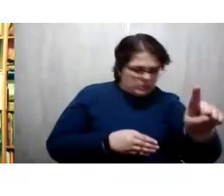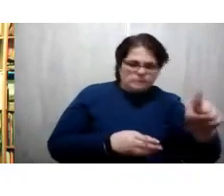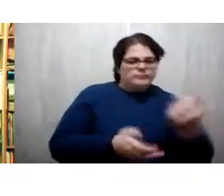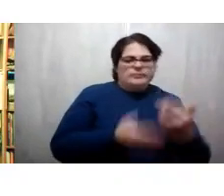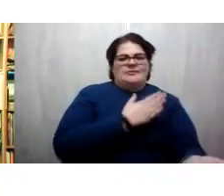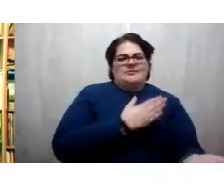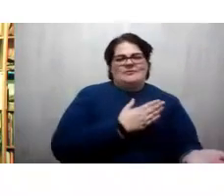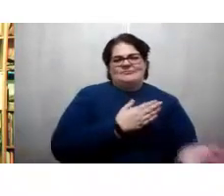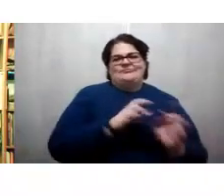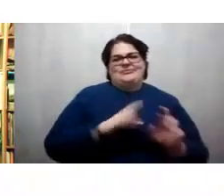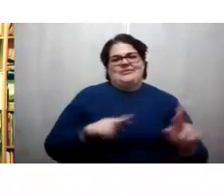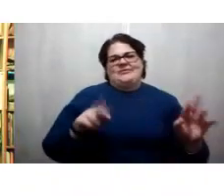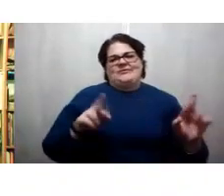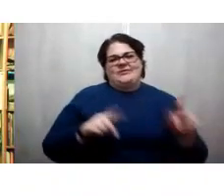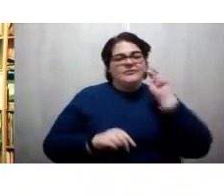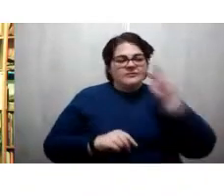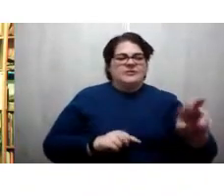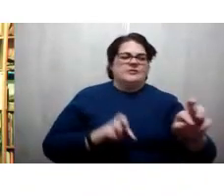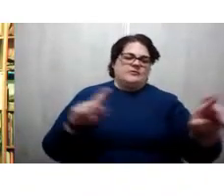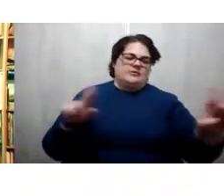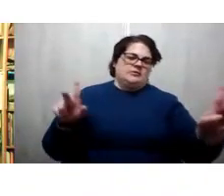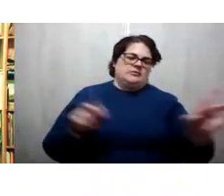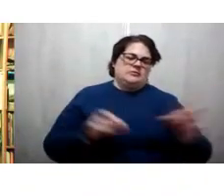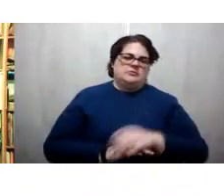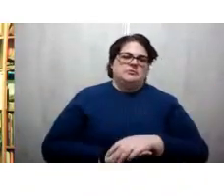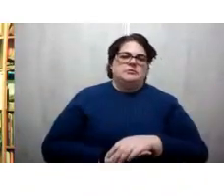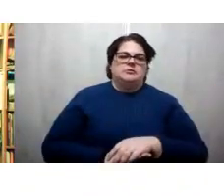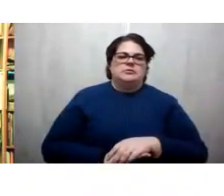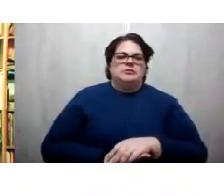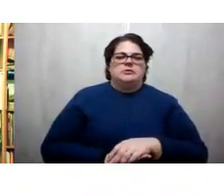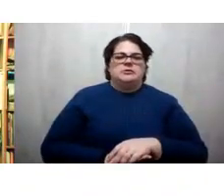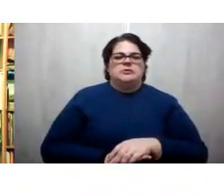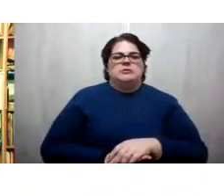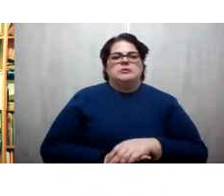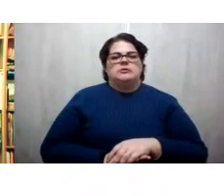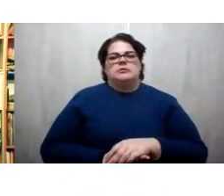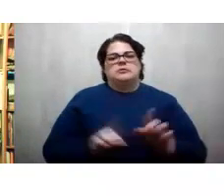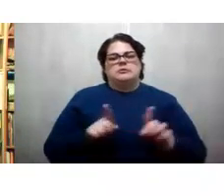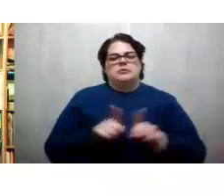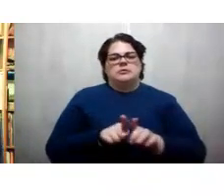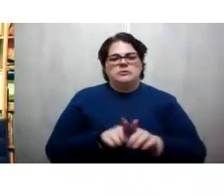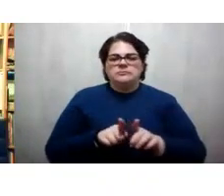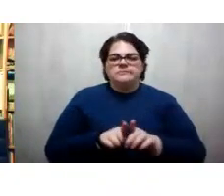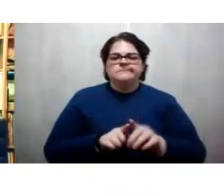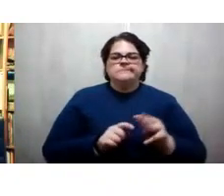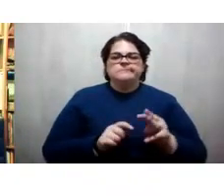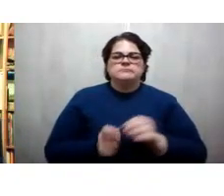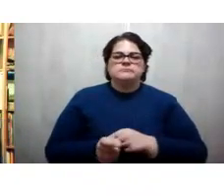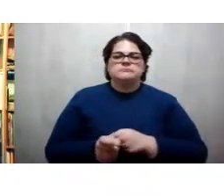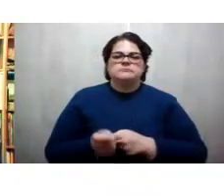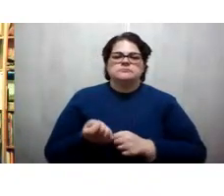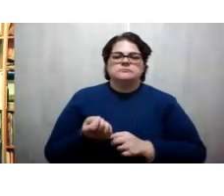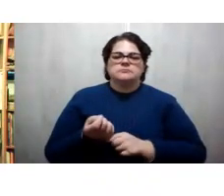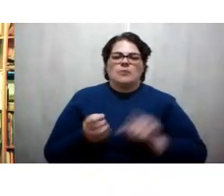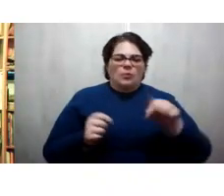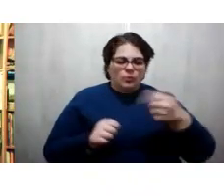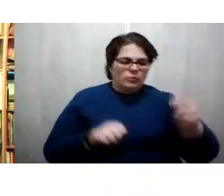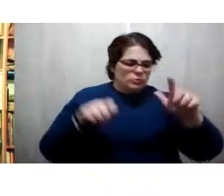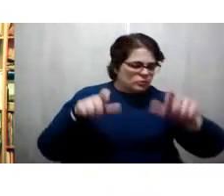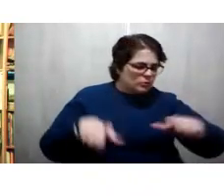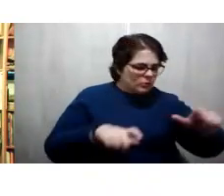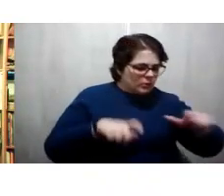estar vendo outra coisa, né? Outra parte da escola que está, outra ala, outro